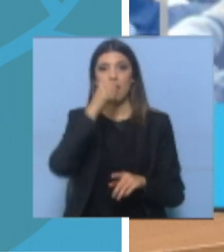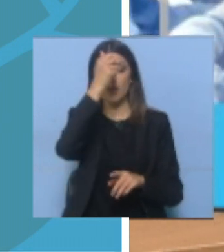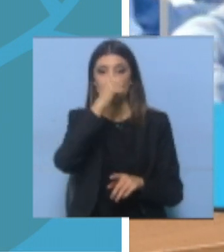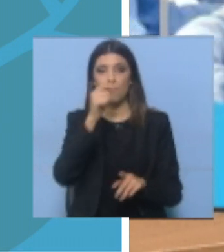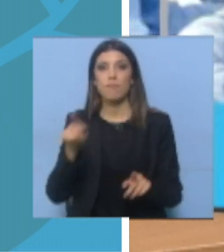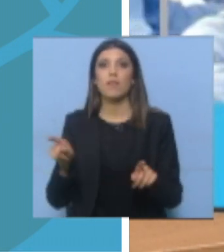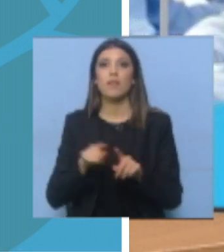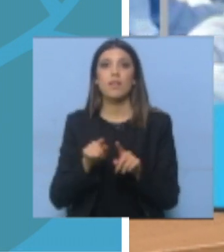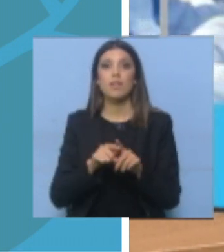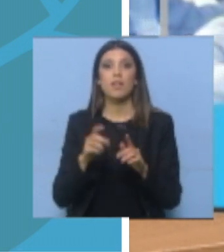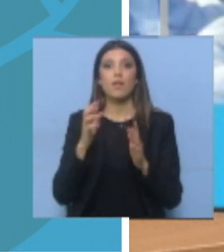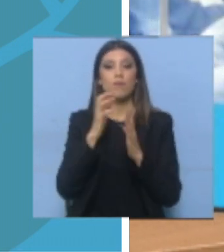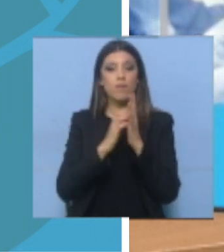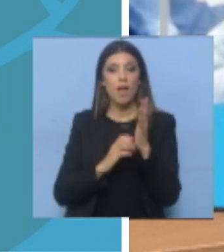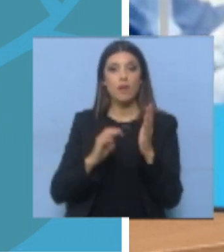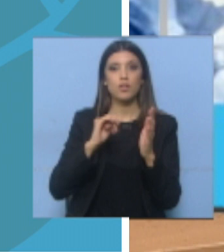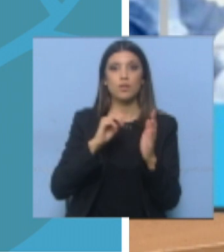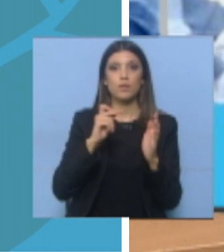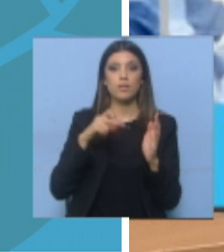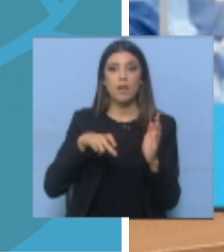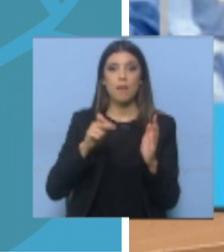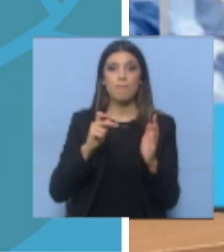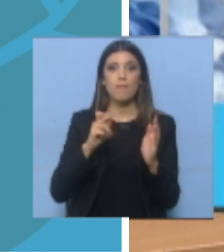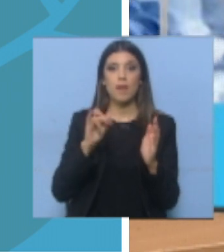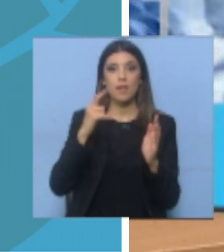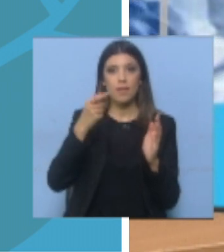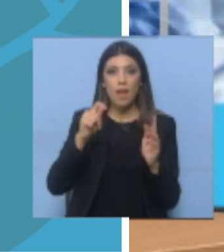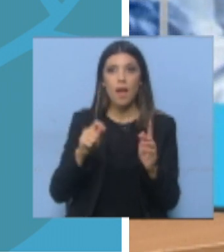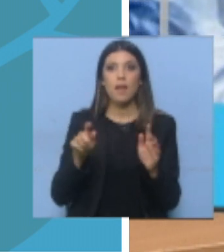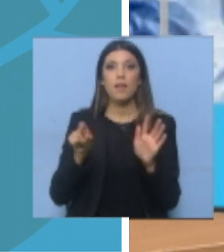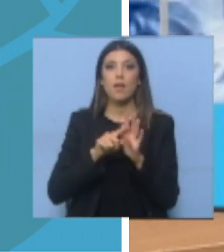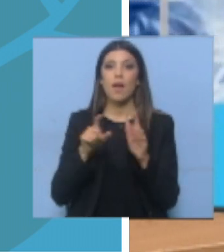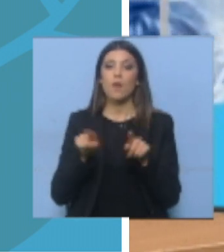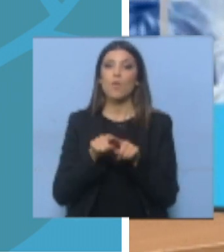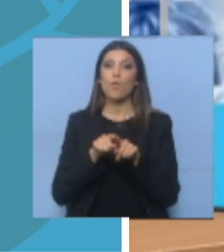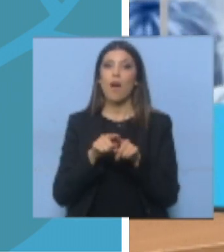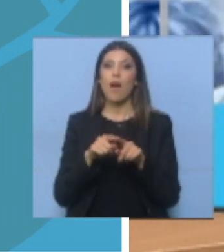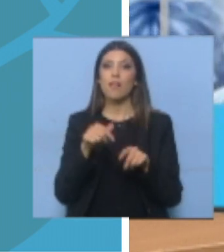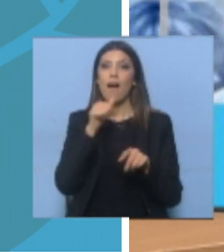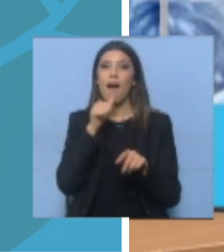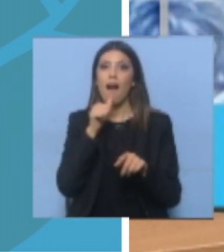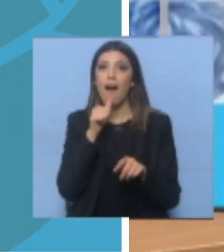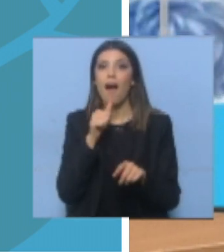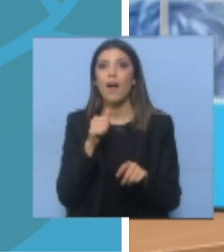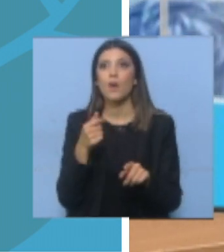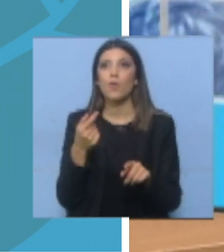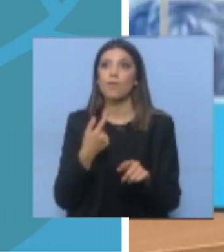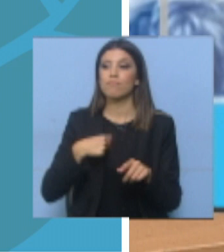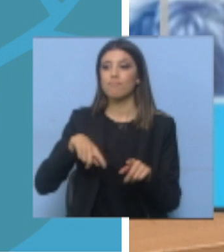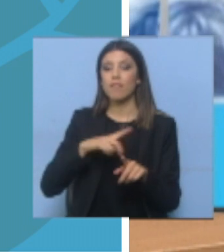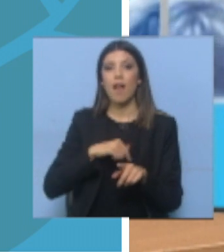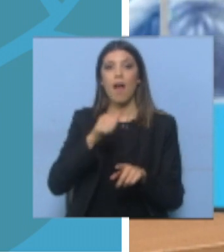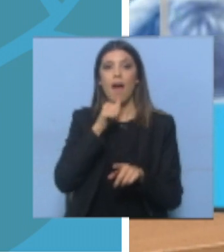da Samaritana, com a simbologia da água, e aqui temos o renovar, esta água que por onde